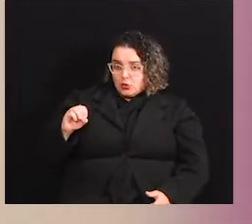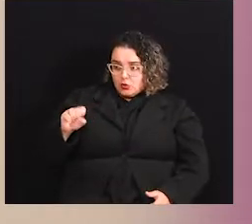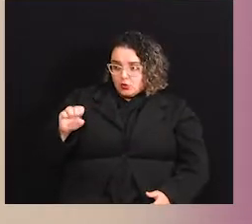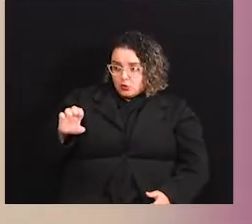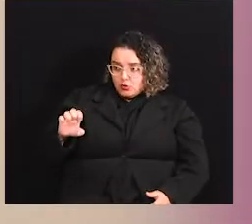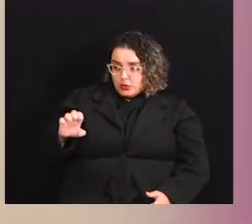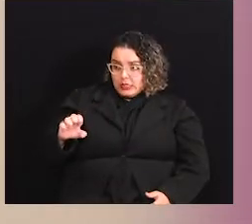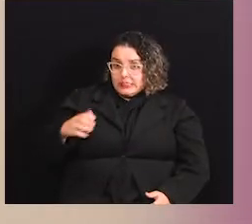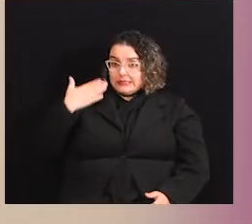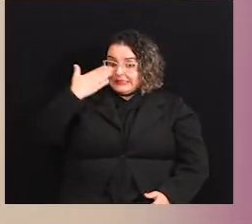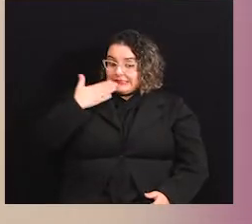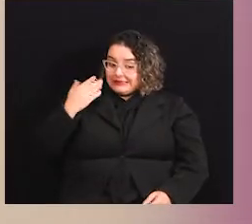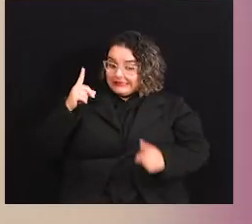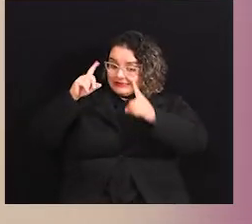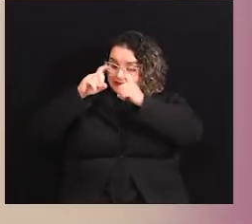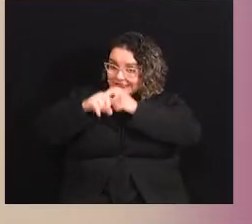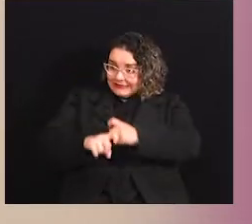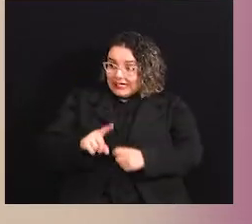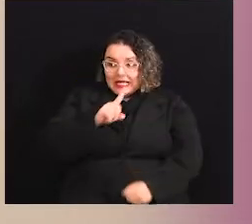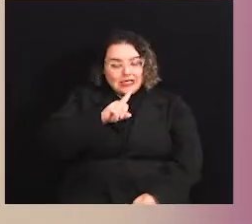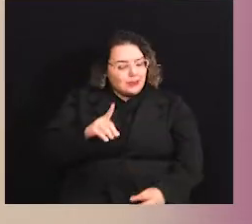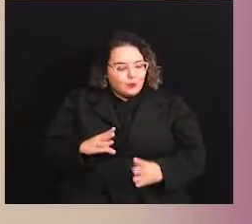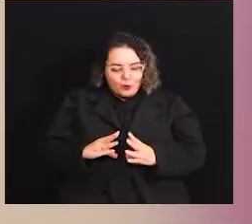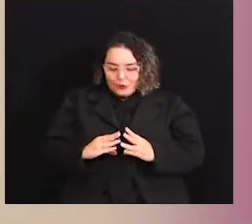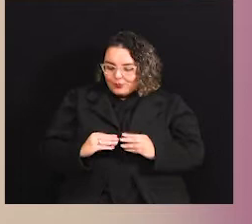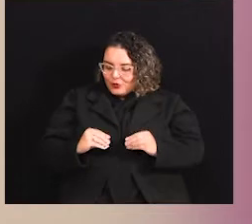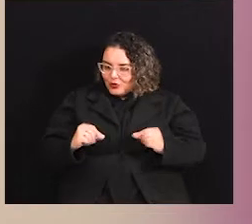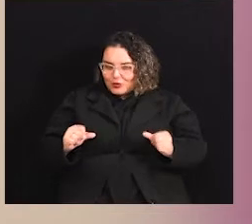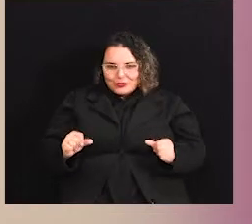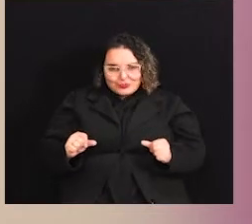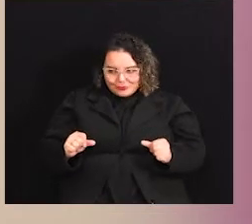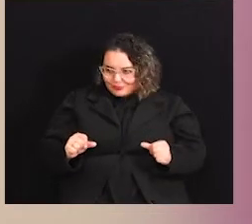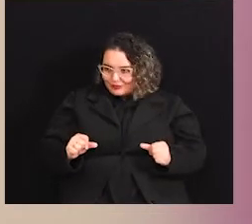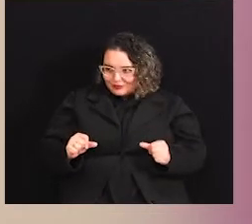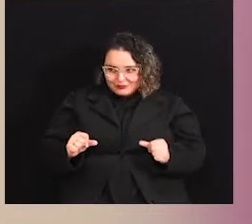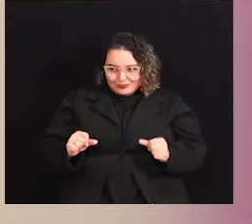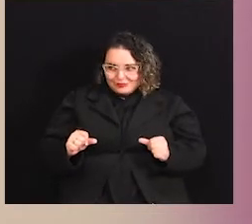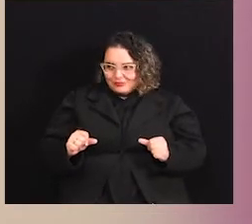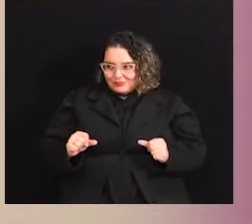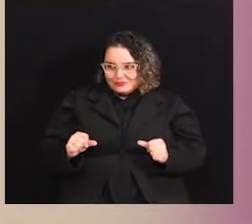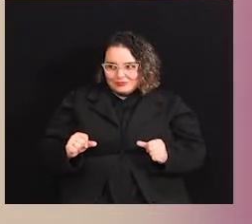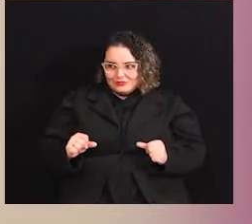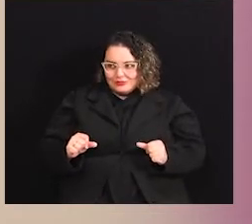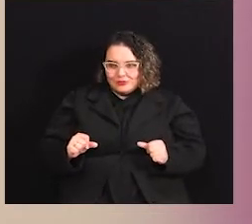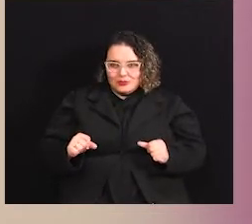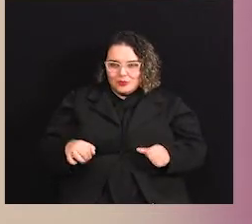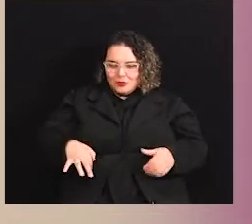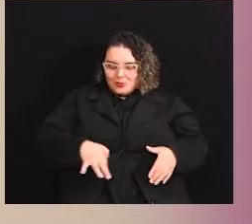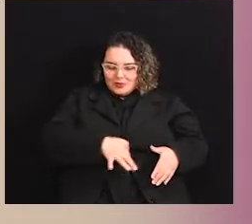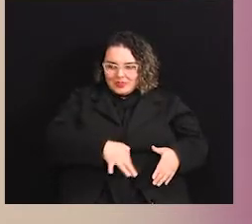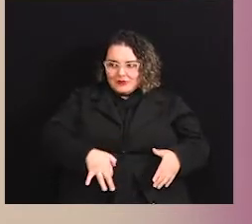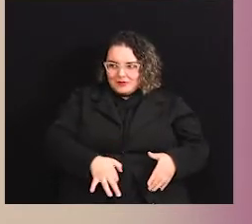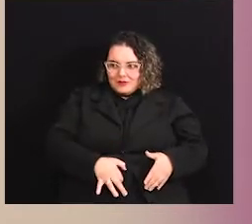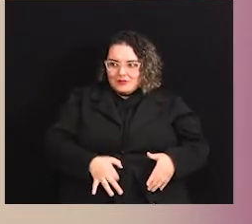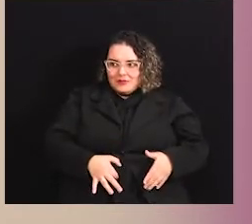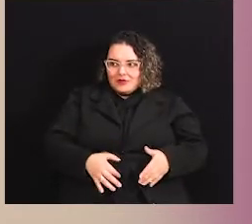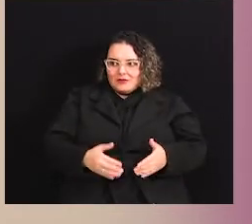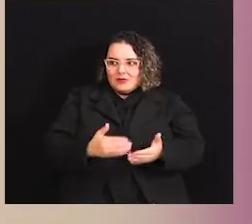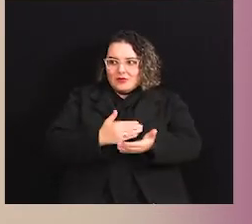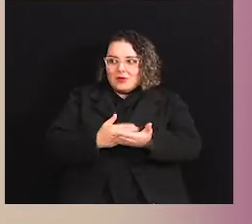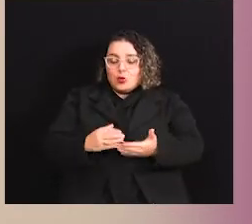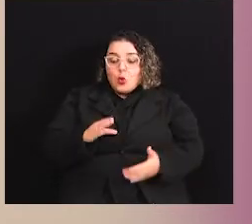super complexo, que não é digerido nas porções mais altas do trato gastrointestinal e vai ser digerido no